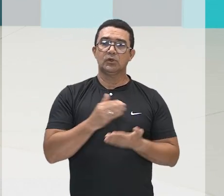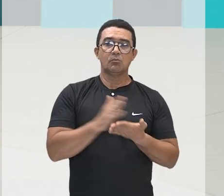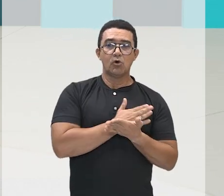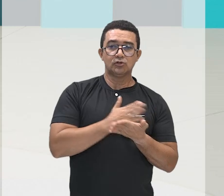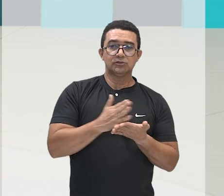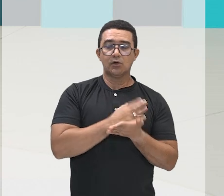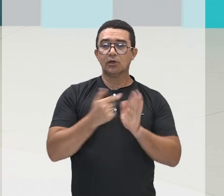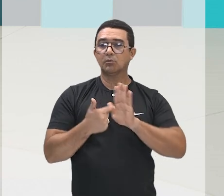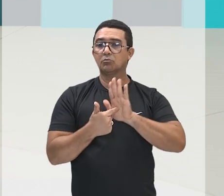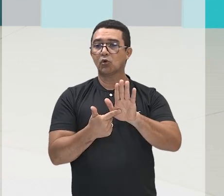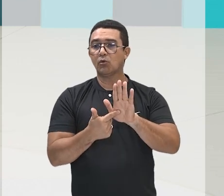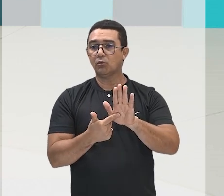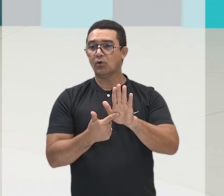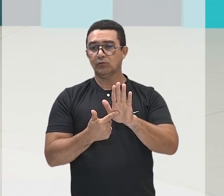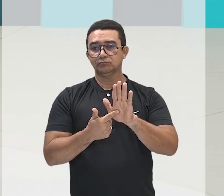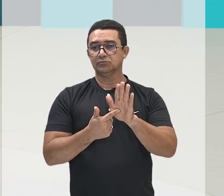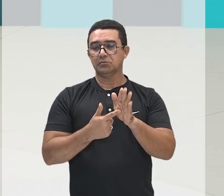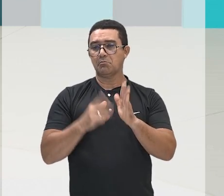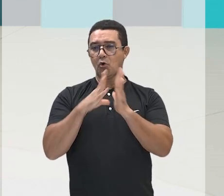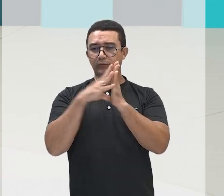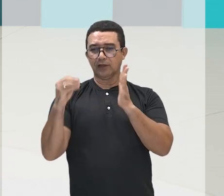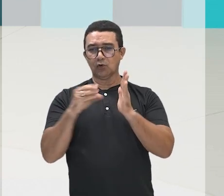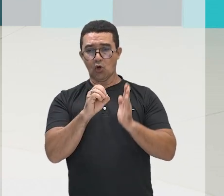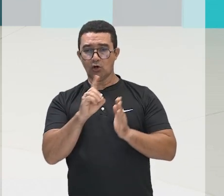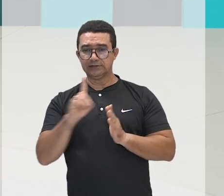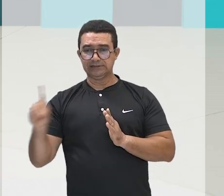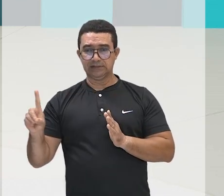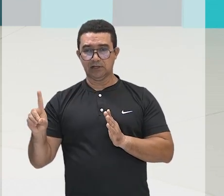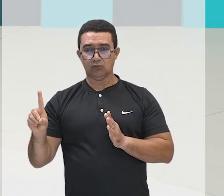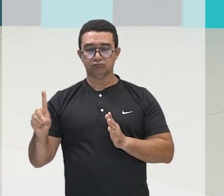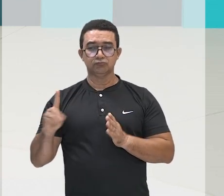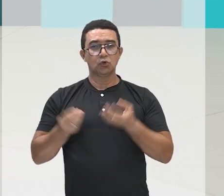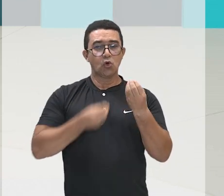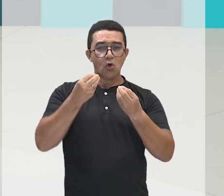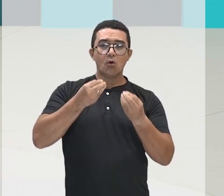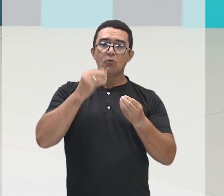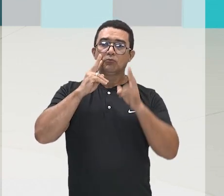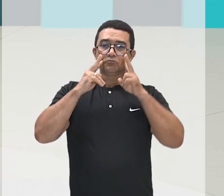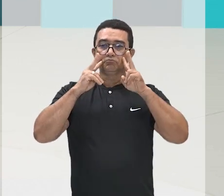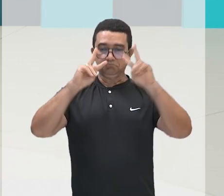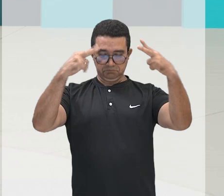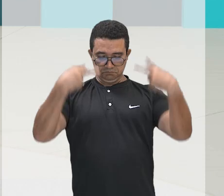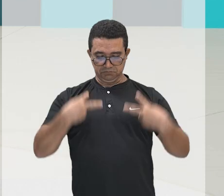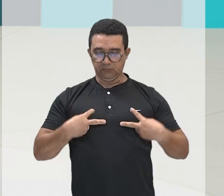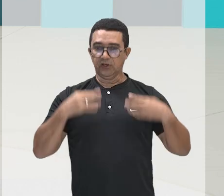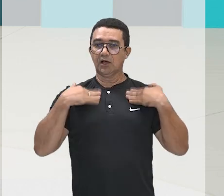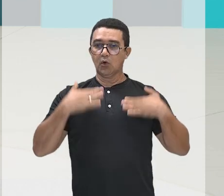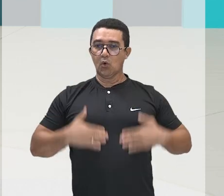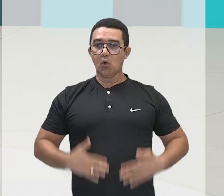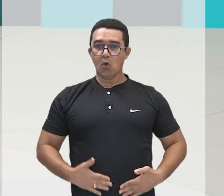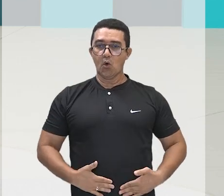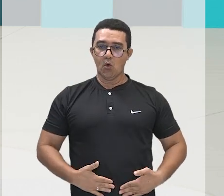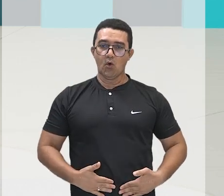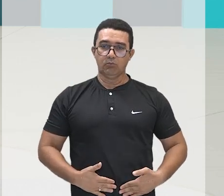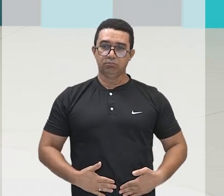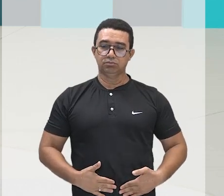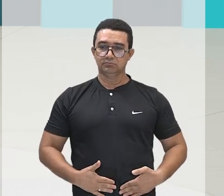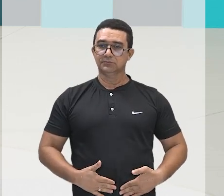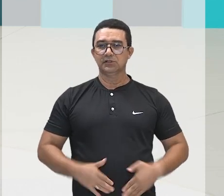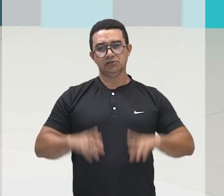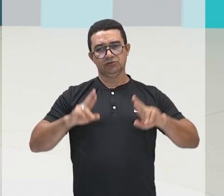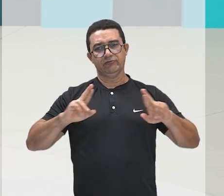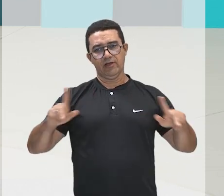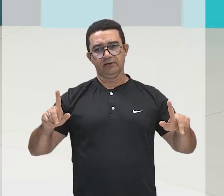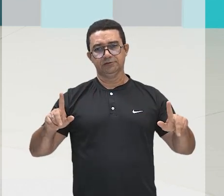ideal ocidental, era uma forma de enxergar o corpo como duas partes